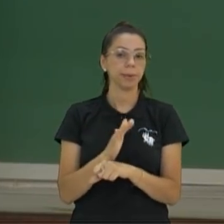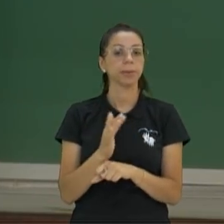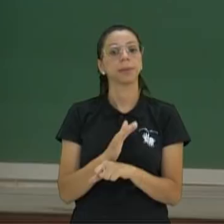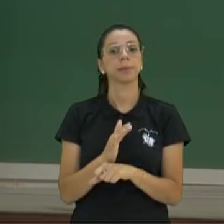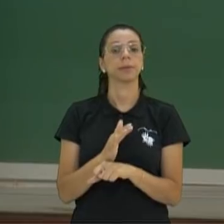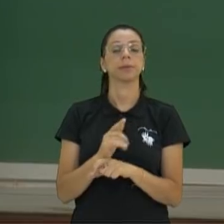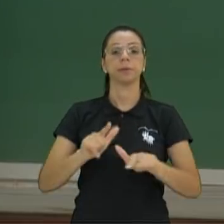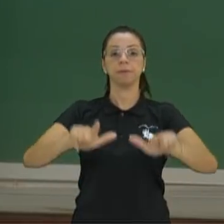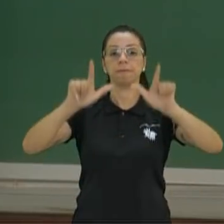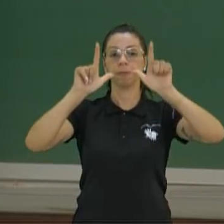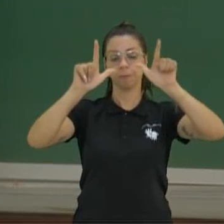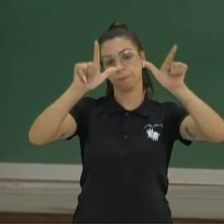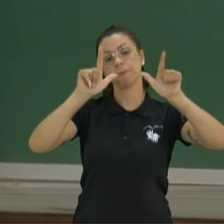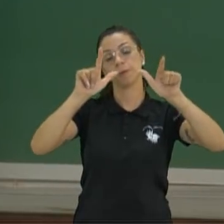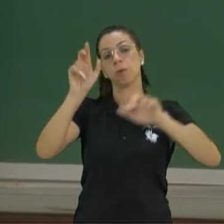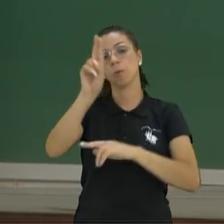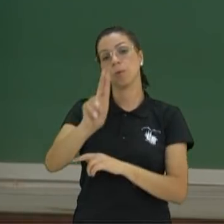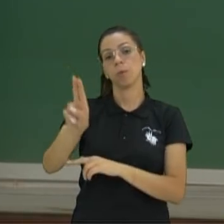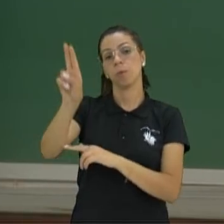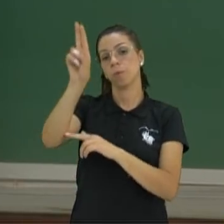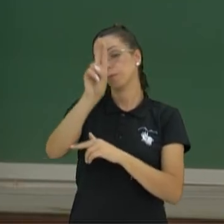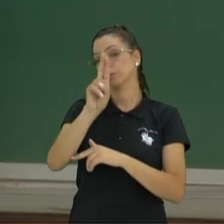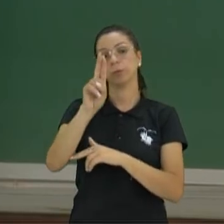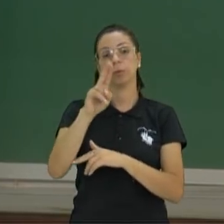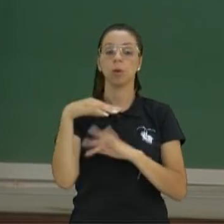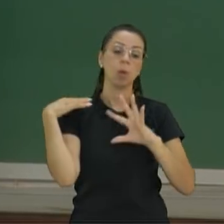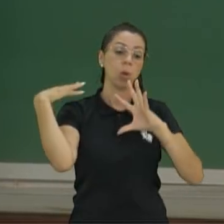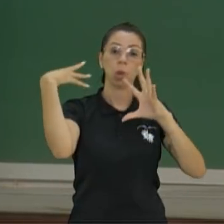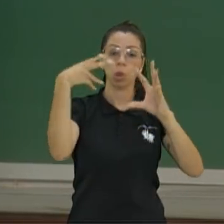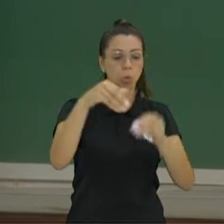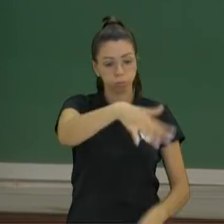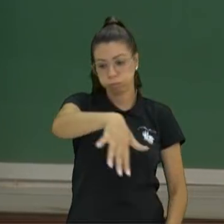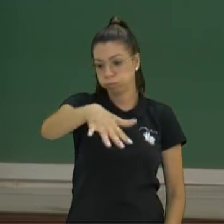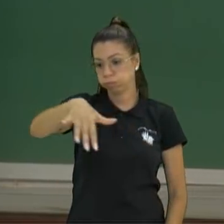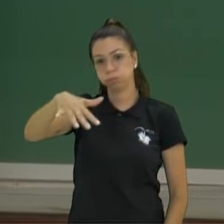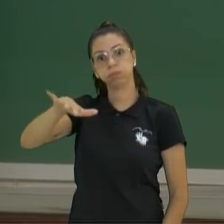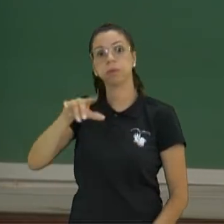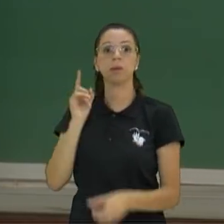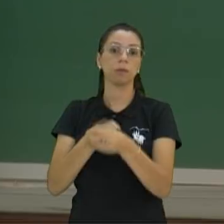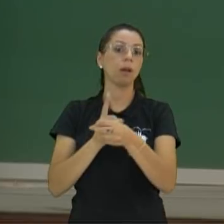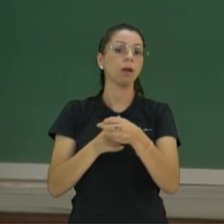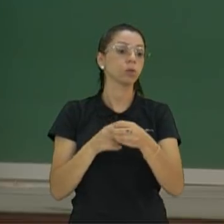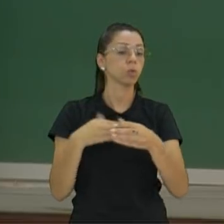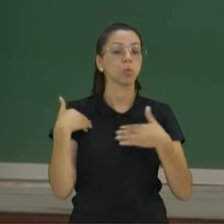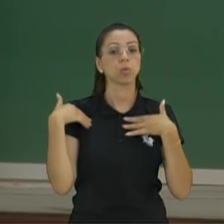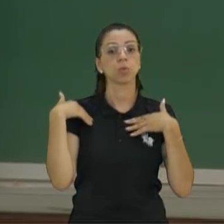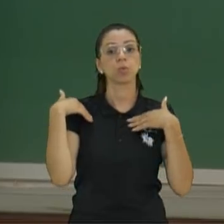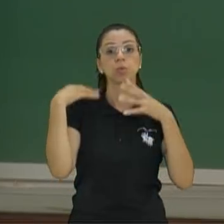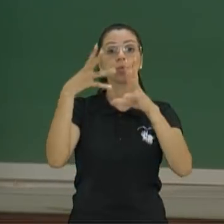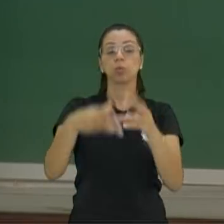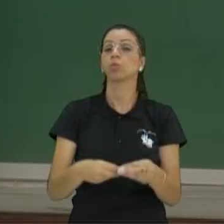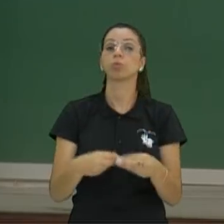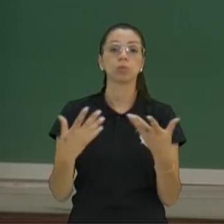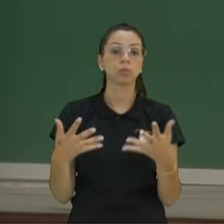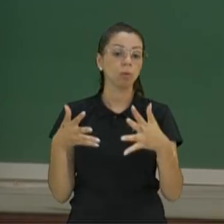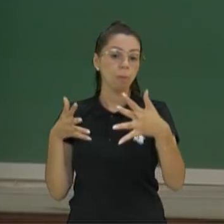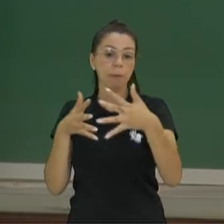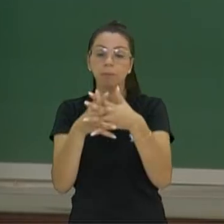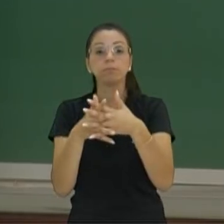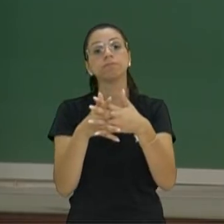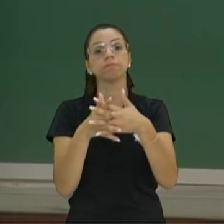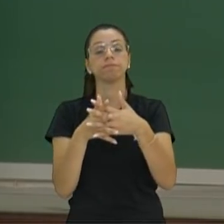de aventura, ela utiliza os obstáculos arquitetônicos das nossas cidades como obstáculos, né?